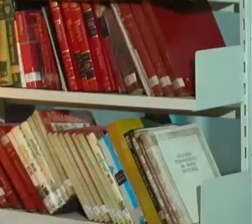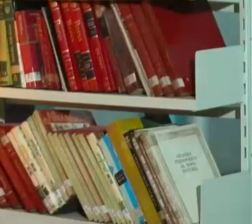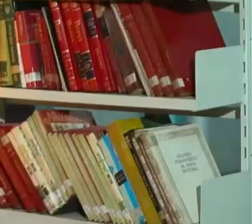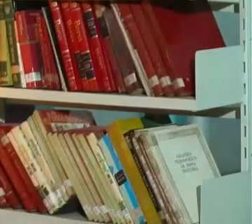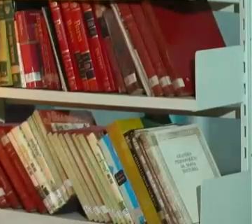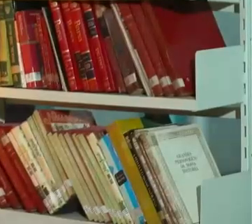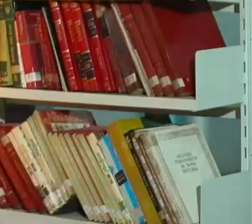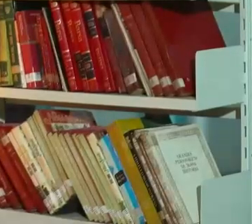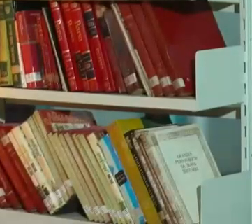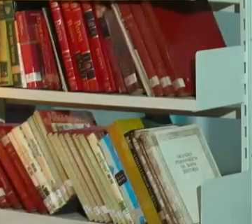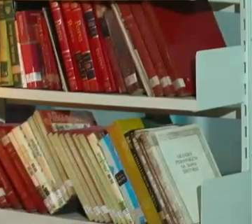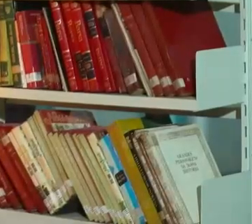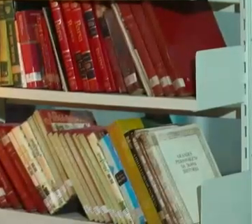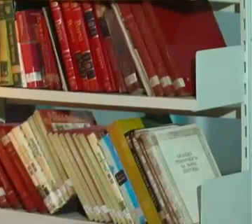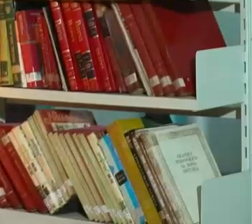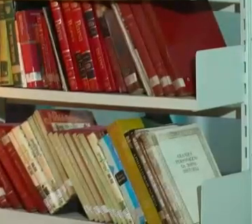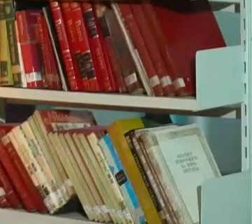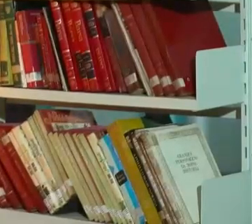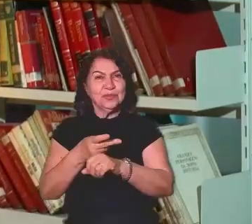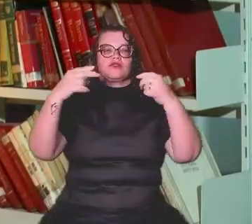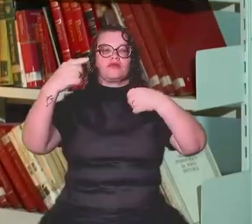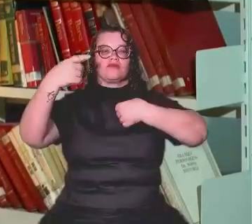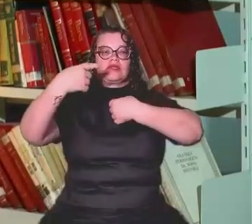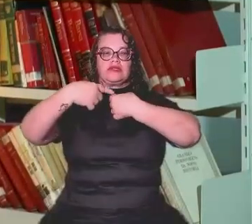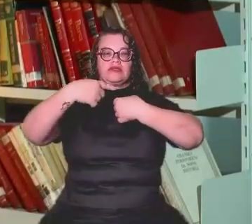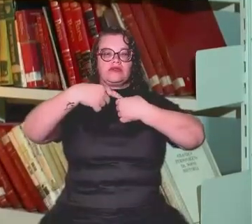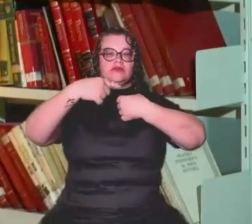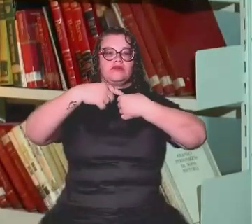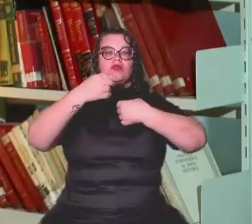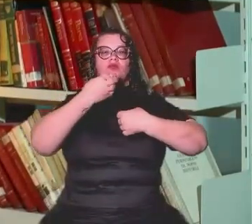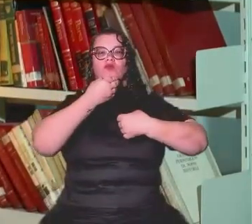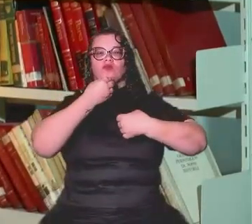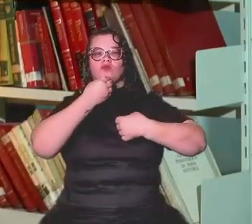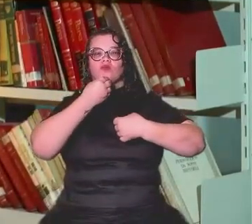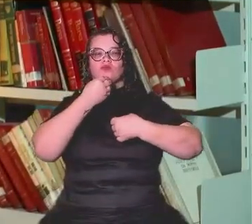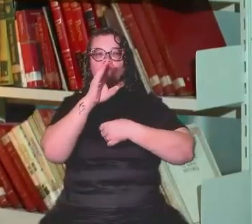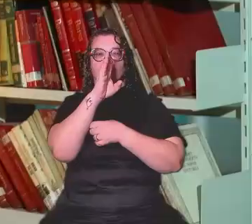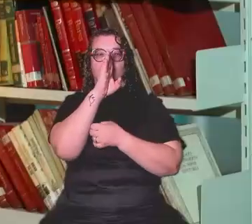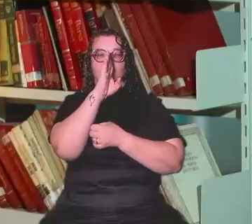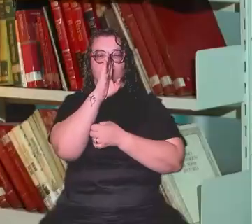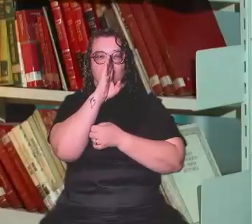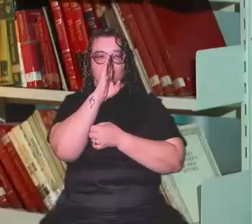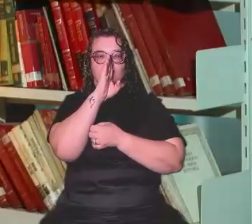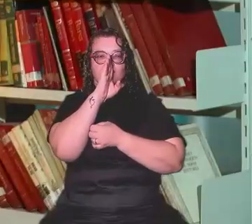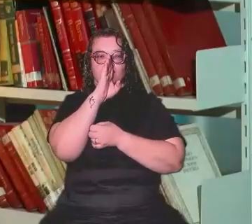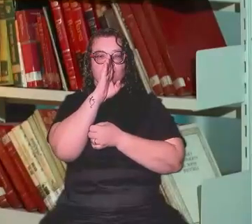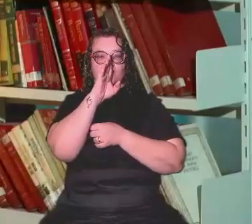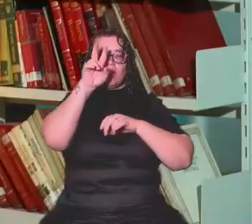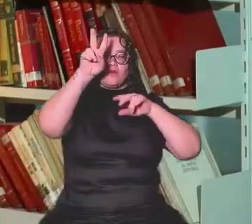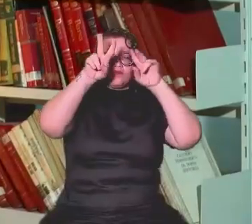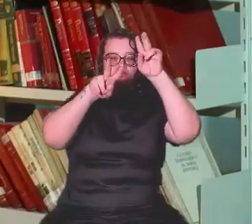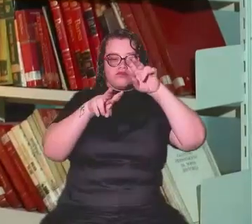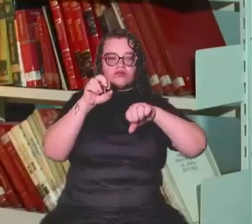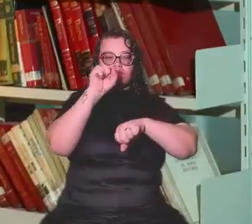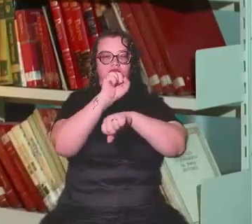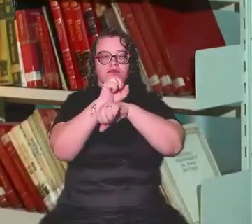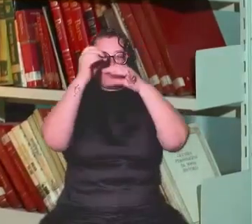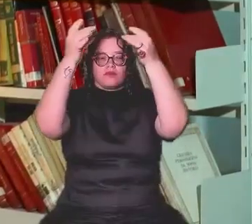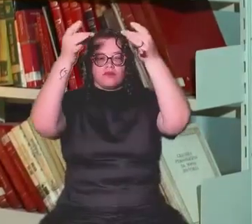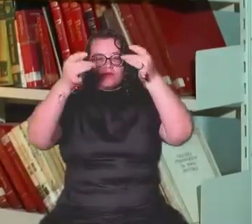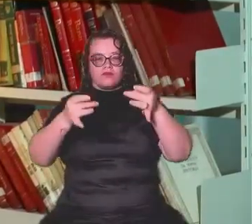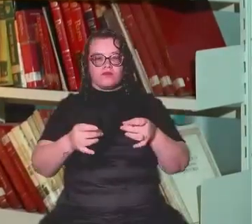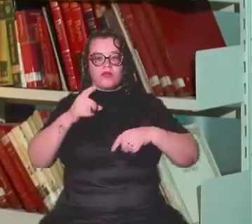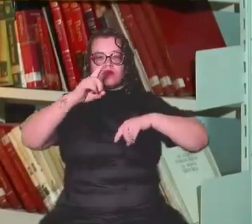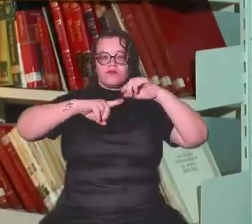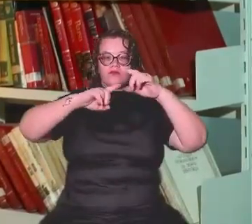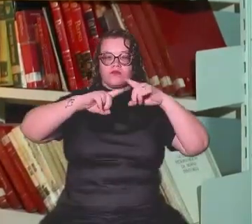para contar-me a cidade dos homens completo. Calo-me, espero, decifro, as coisas talvez